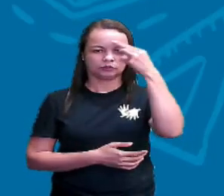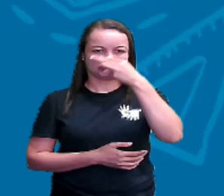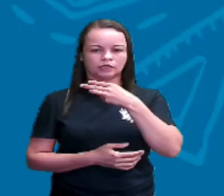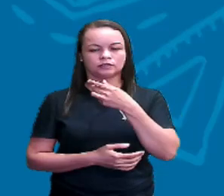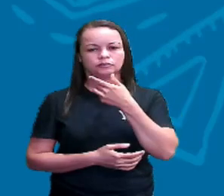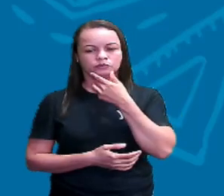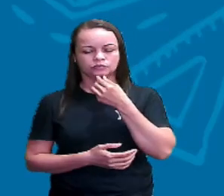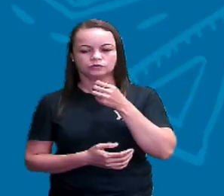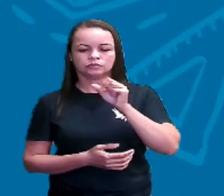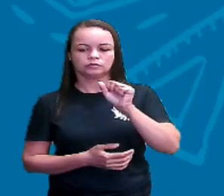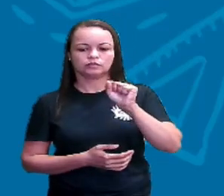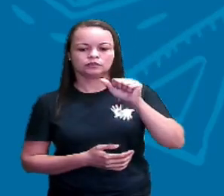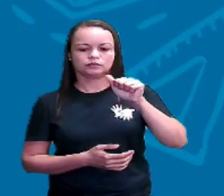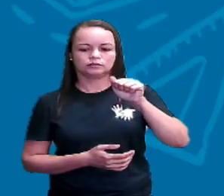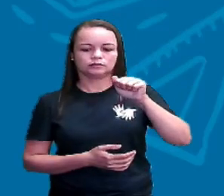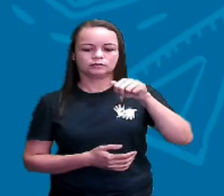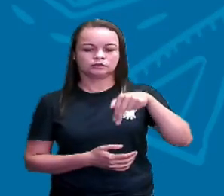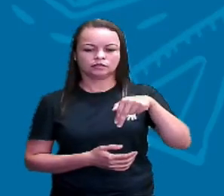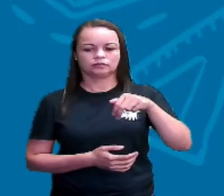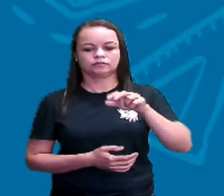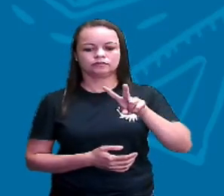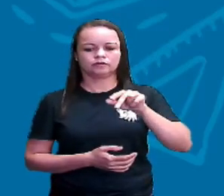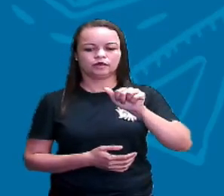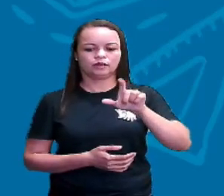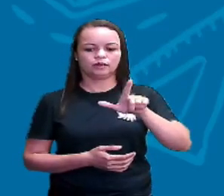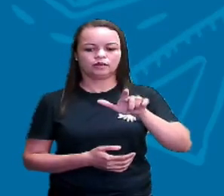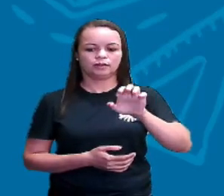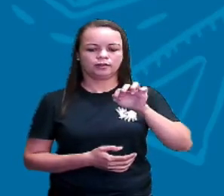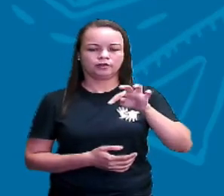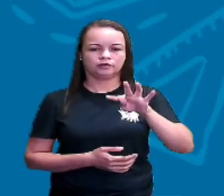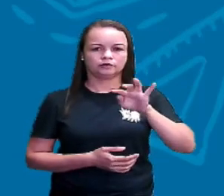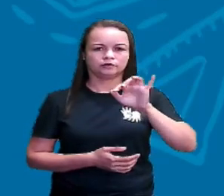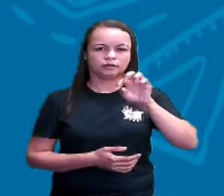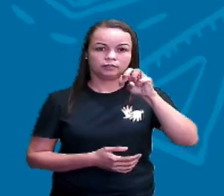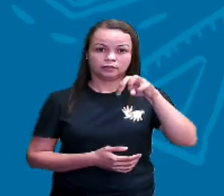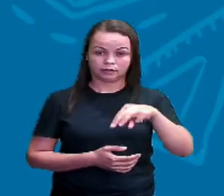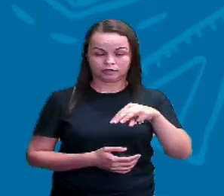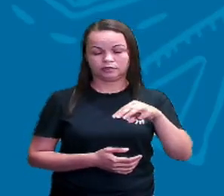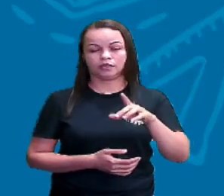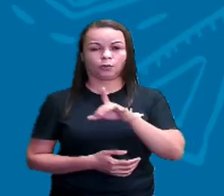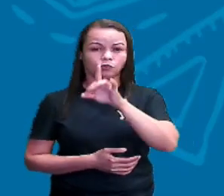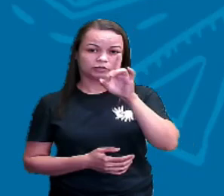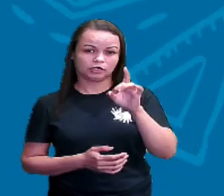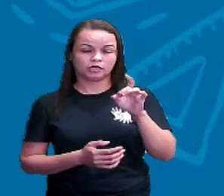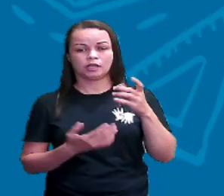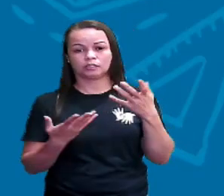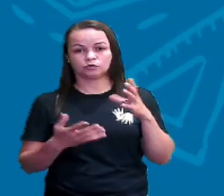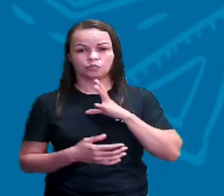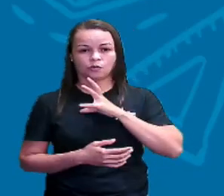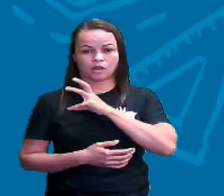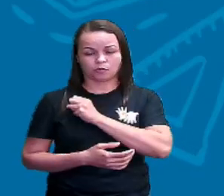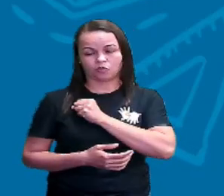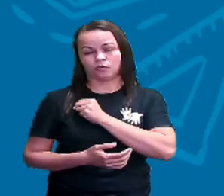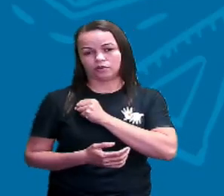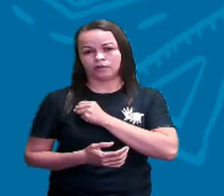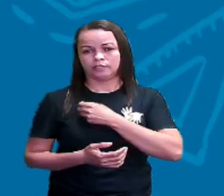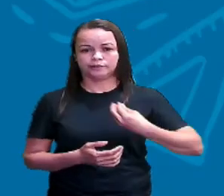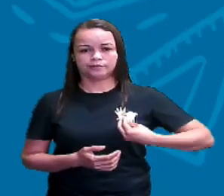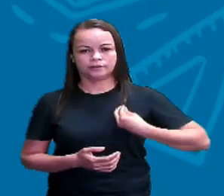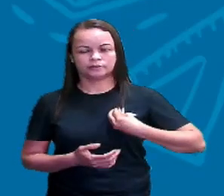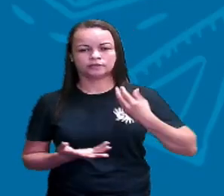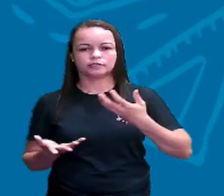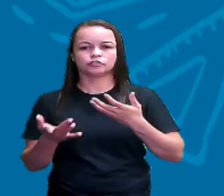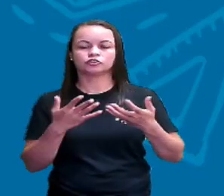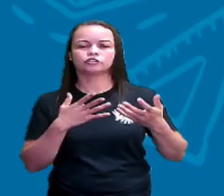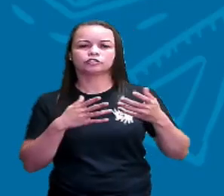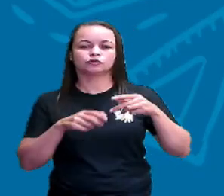São Valentim seria o dia de celebração do amor, que também existe nos países de cultura de língua inglesa,